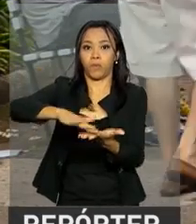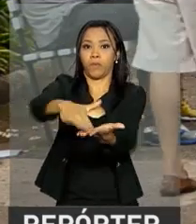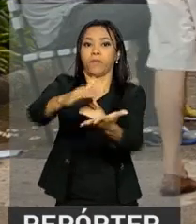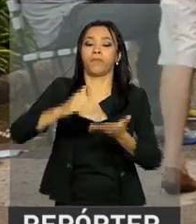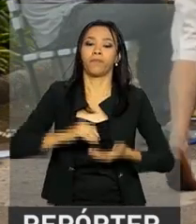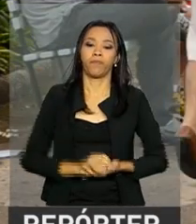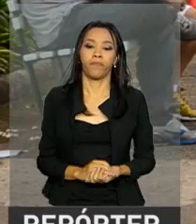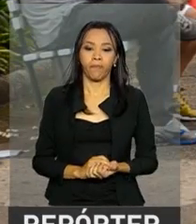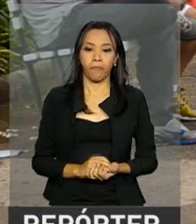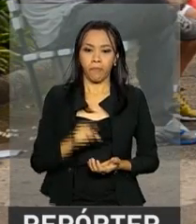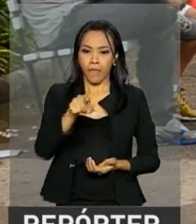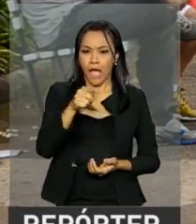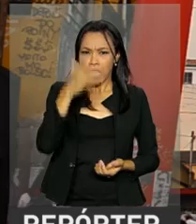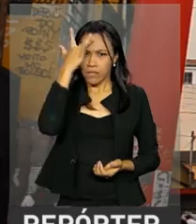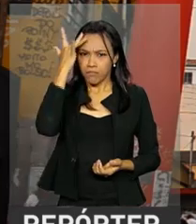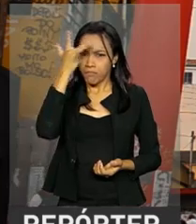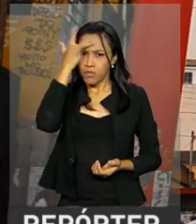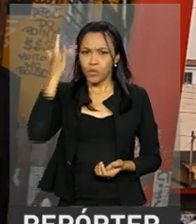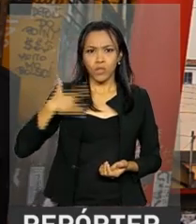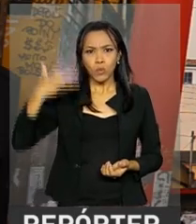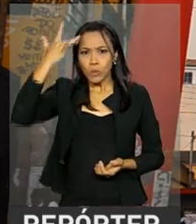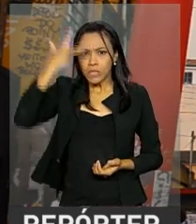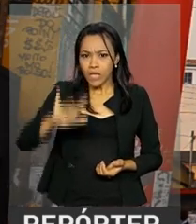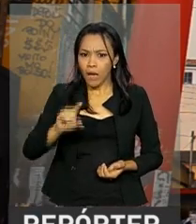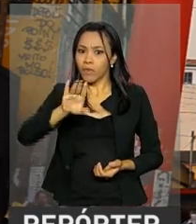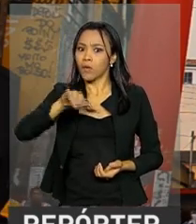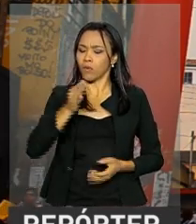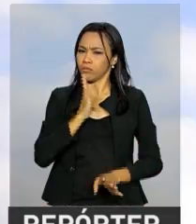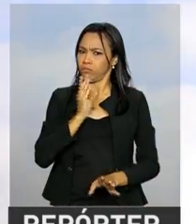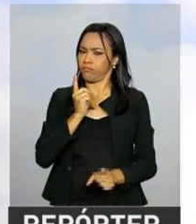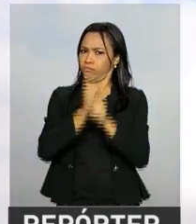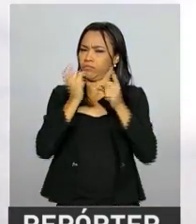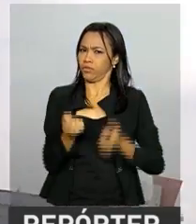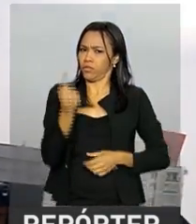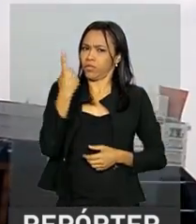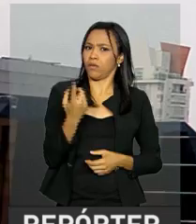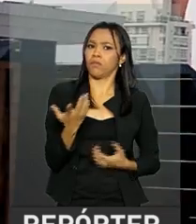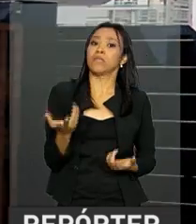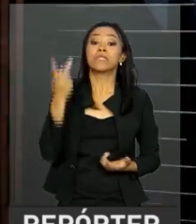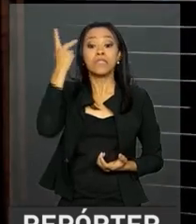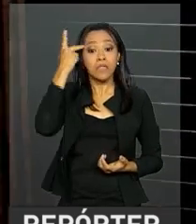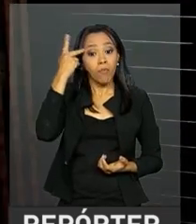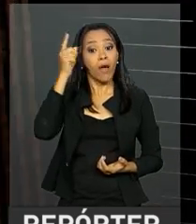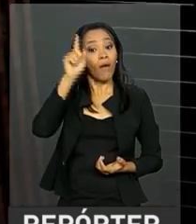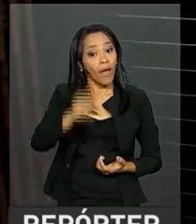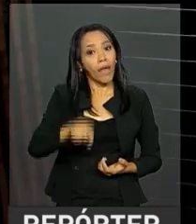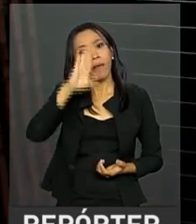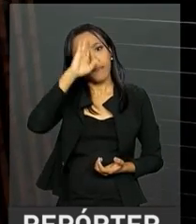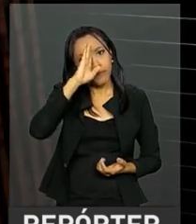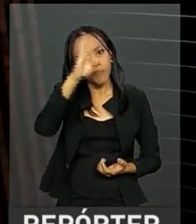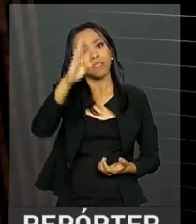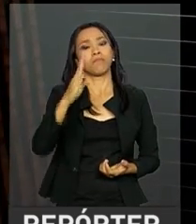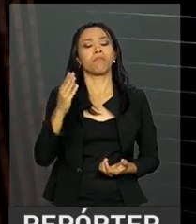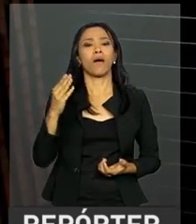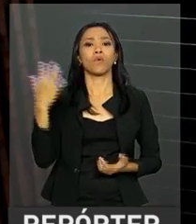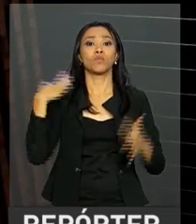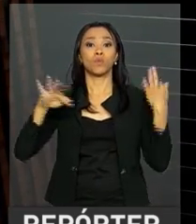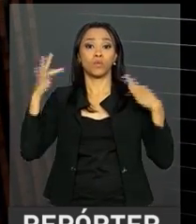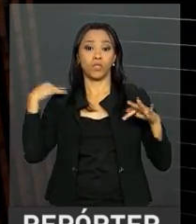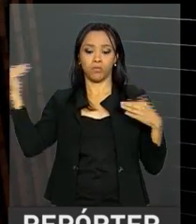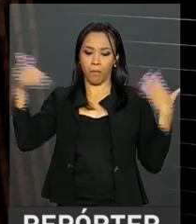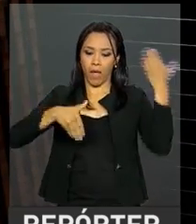Car muita gente não sabe ou quando descobre acha estranho mas São Paulo é a principal porta de entrada de turistas no